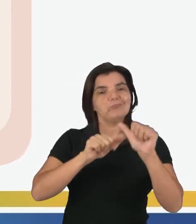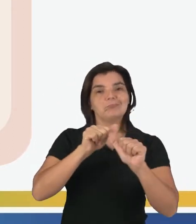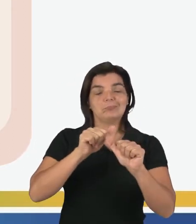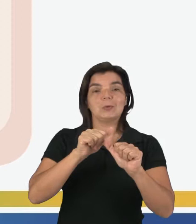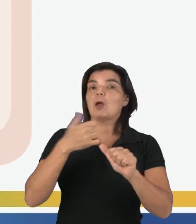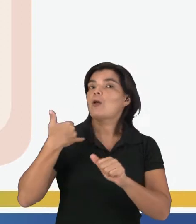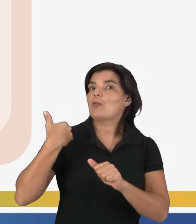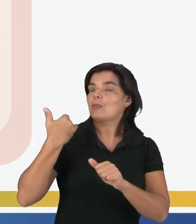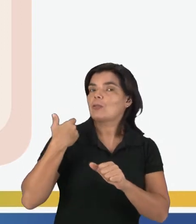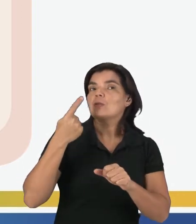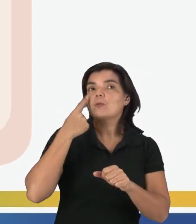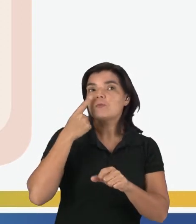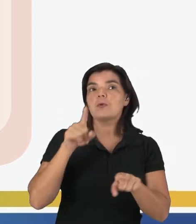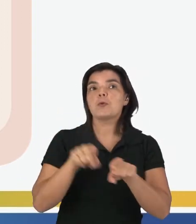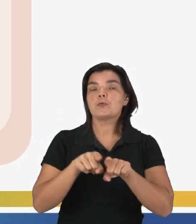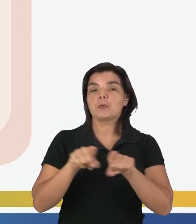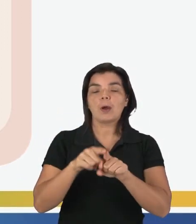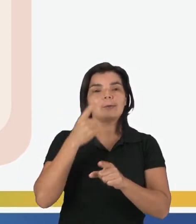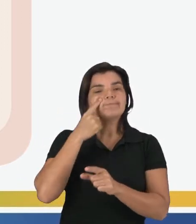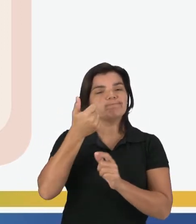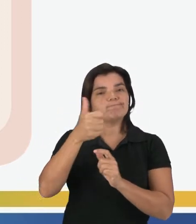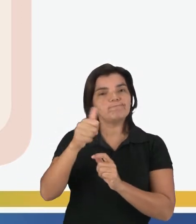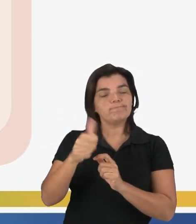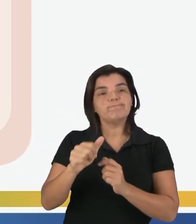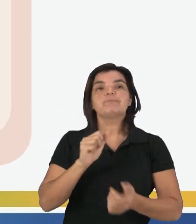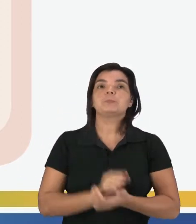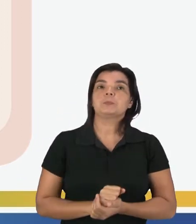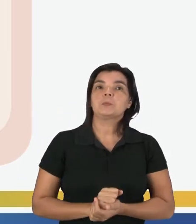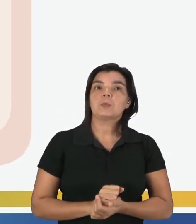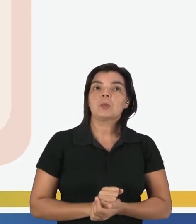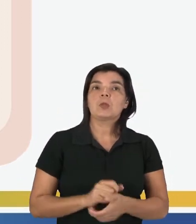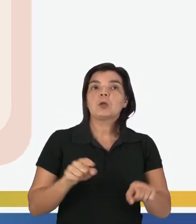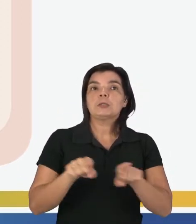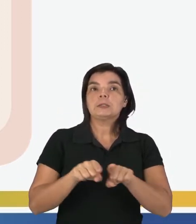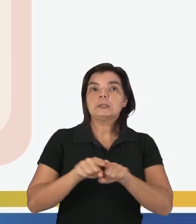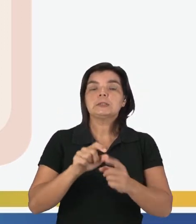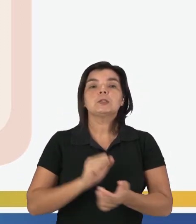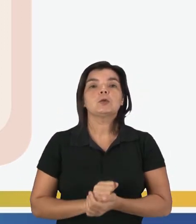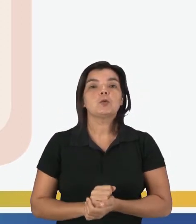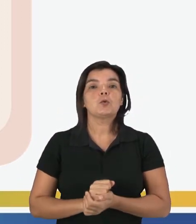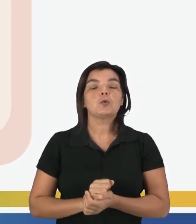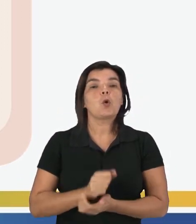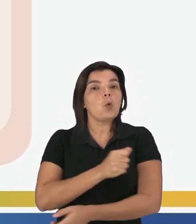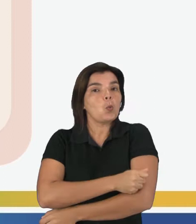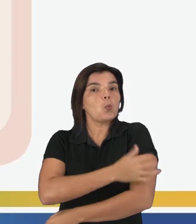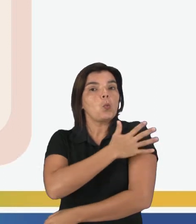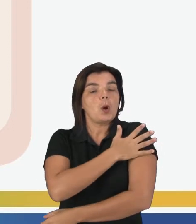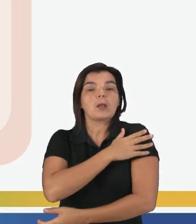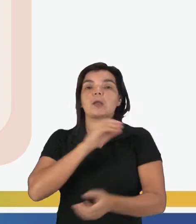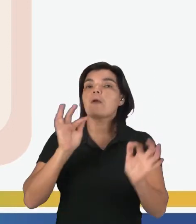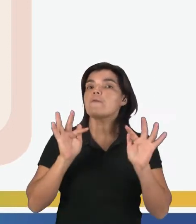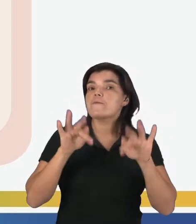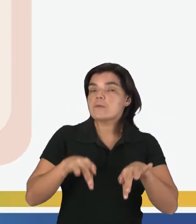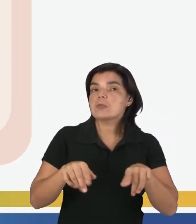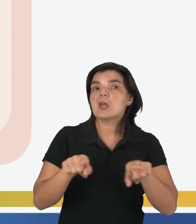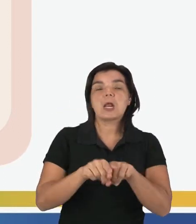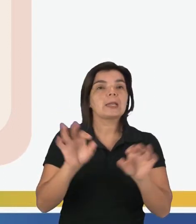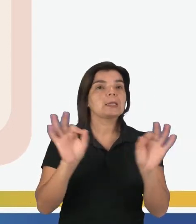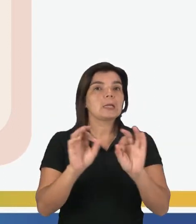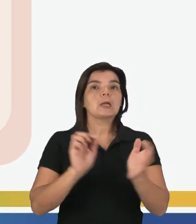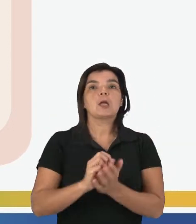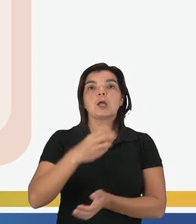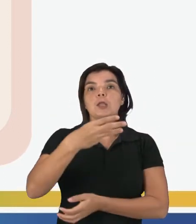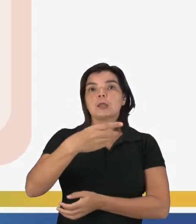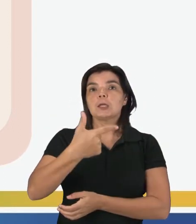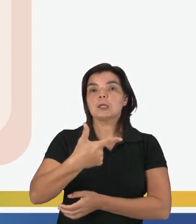faixa etária. Então vamos verificar que o ensino fundamental incompleto representa